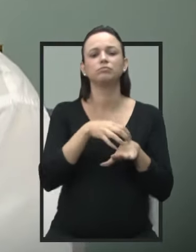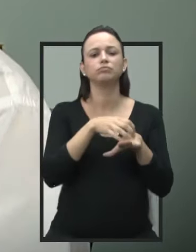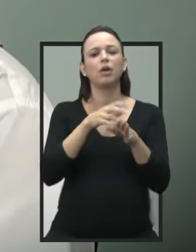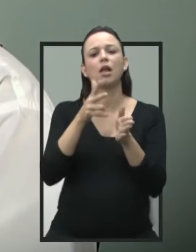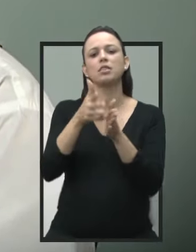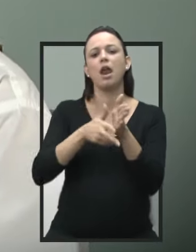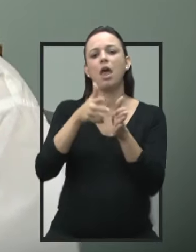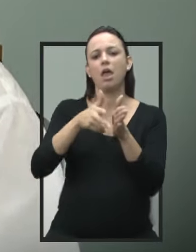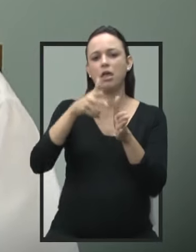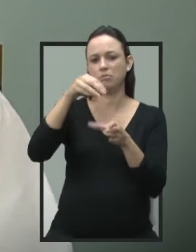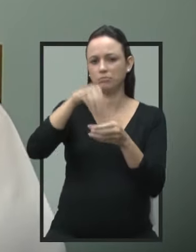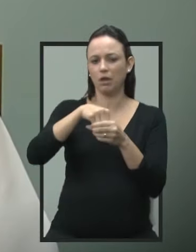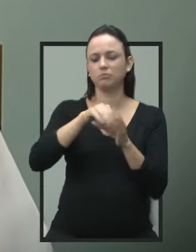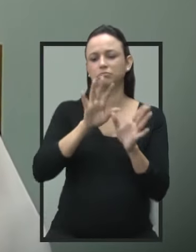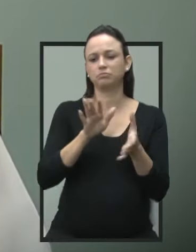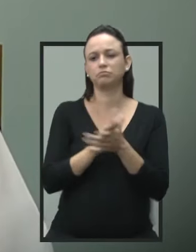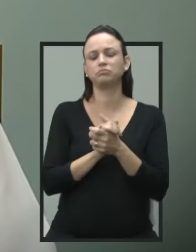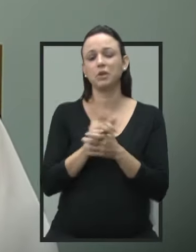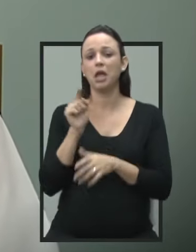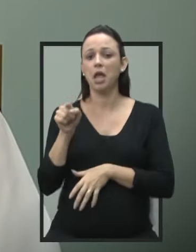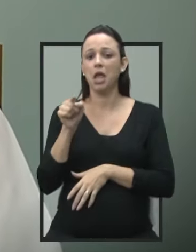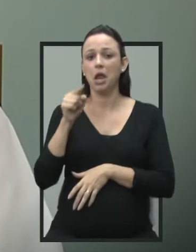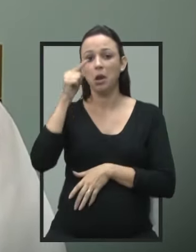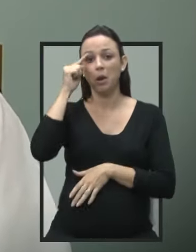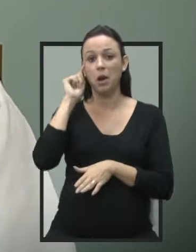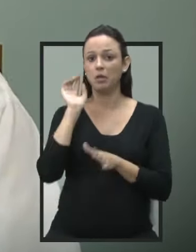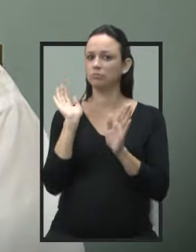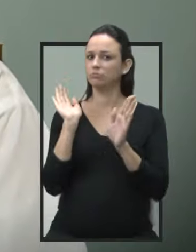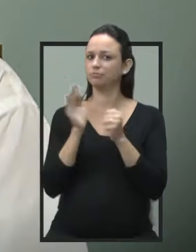transportes por via férrea, ele se escondeu